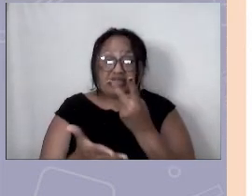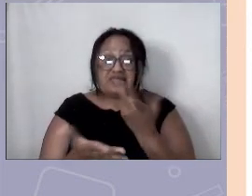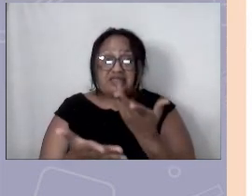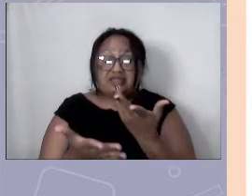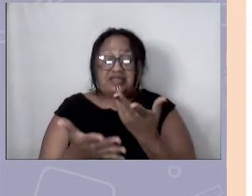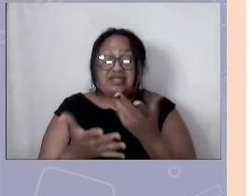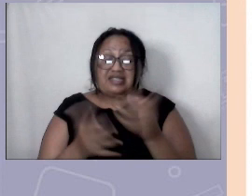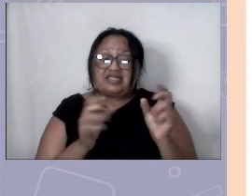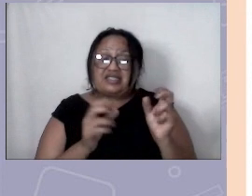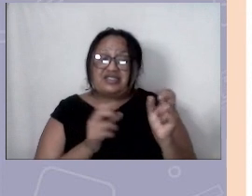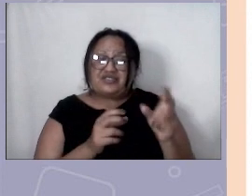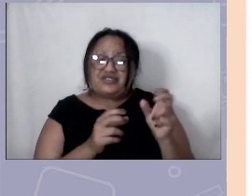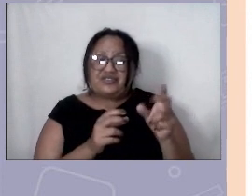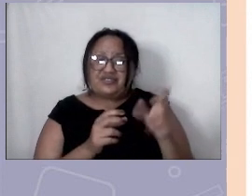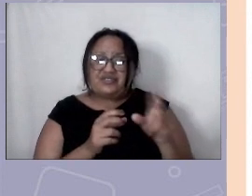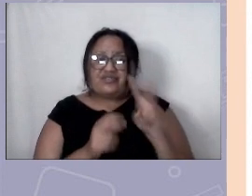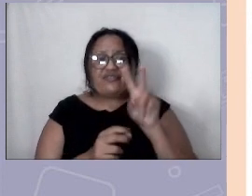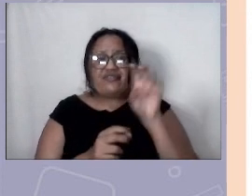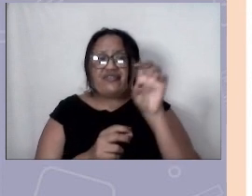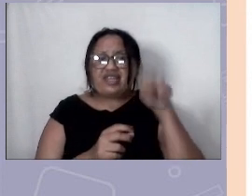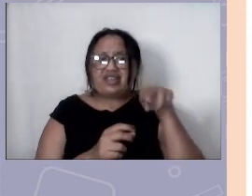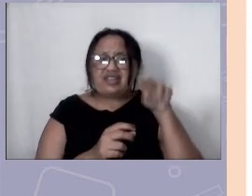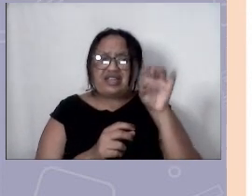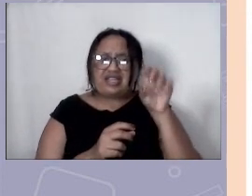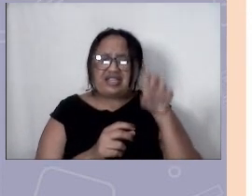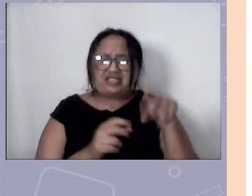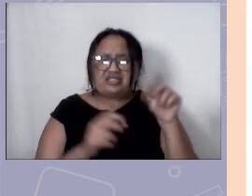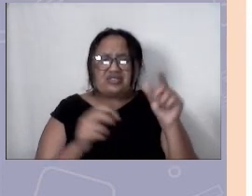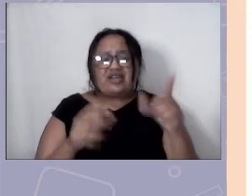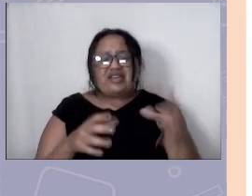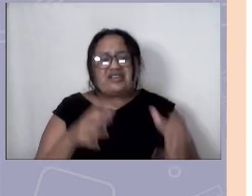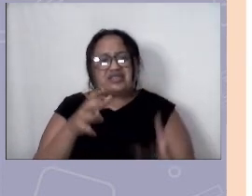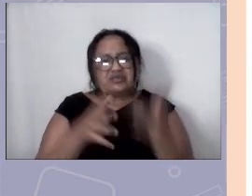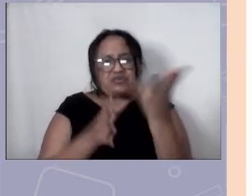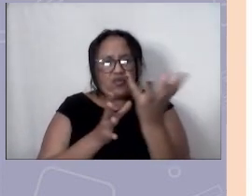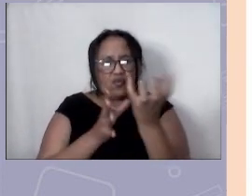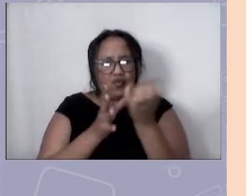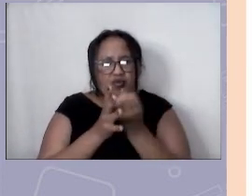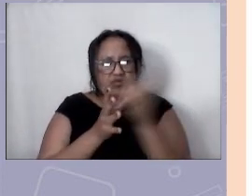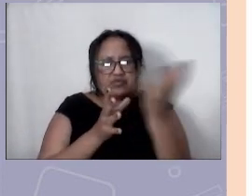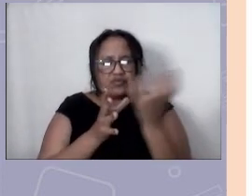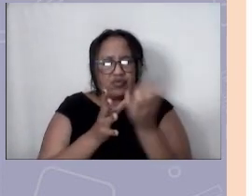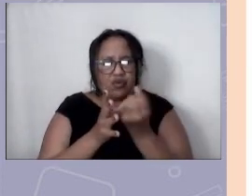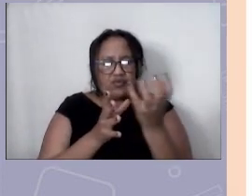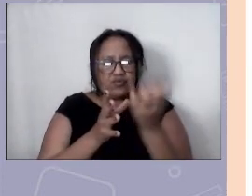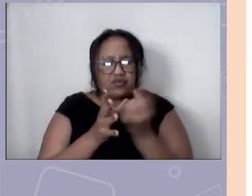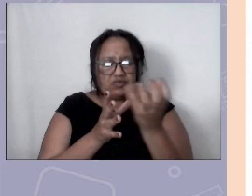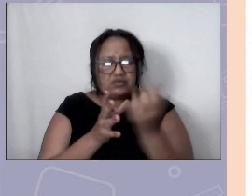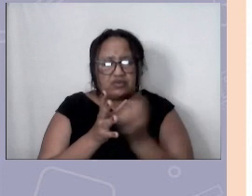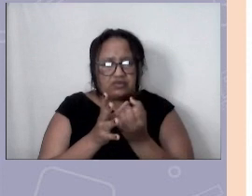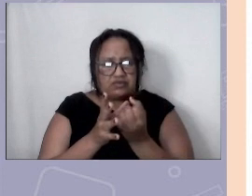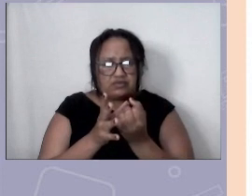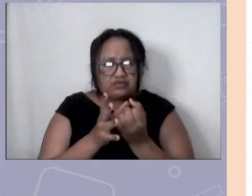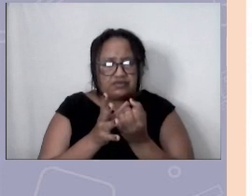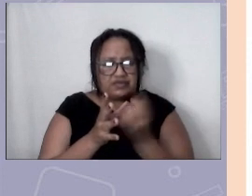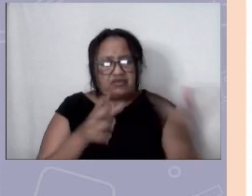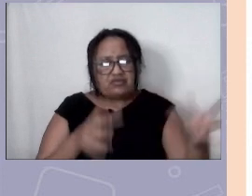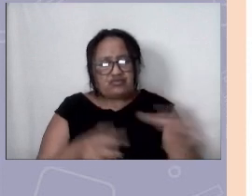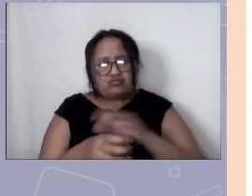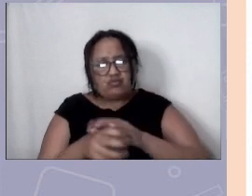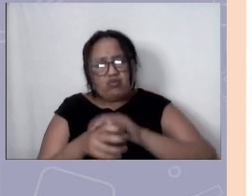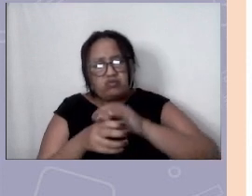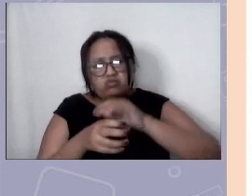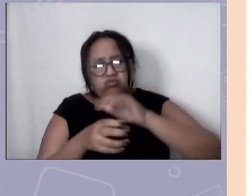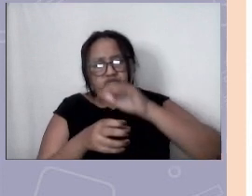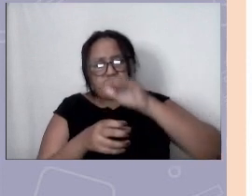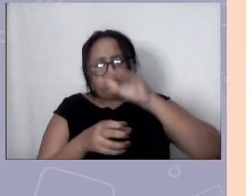utilizados os vegetais né os cultivares acabam absorvendo essas substâncias certo e aí eles vão acumulando e vão tendo esse